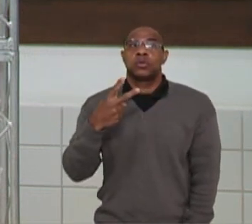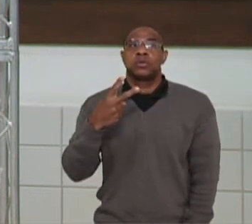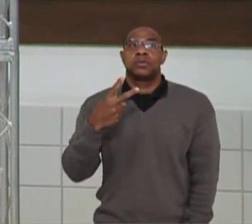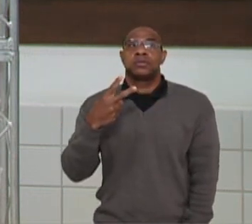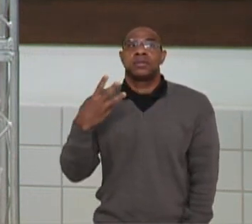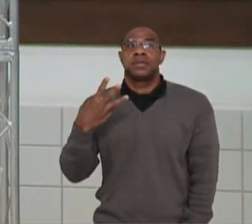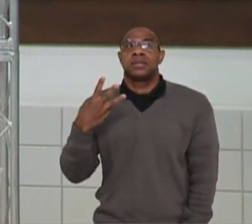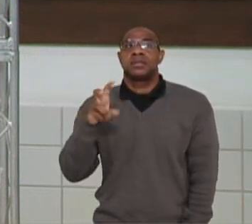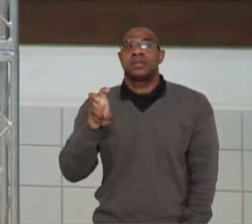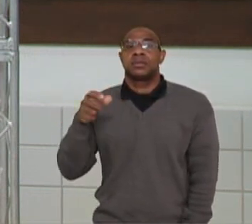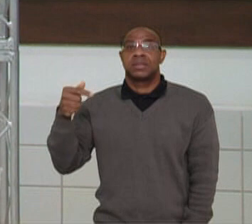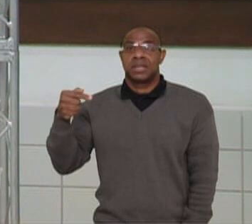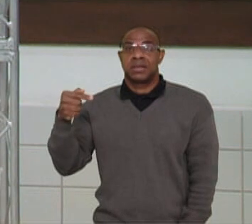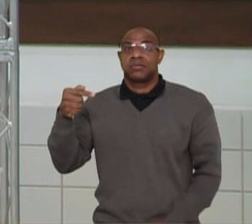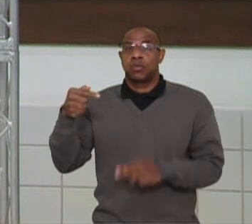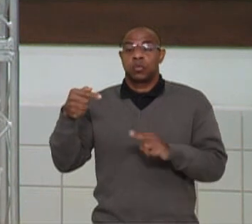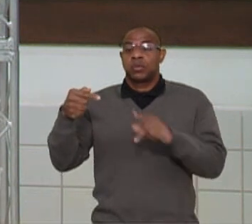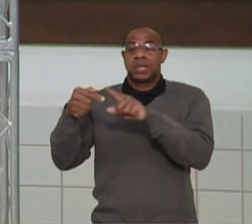5 e 7.